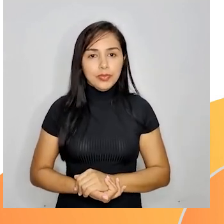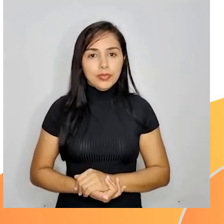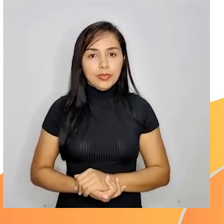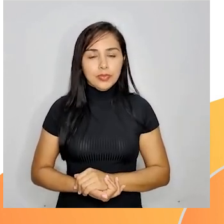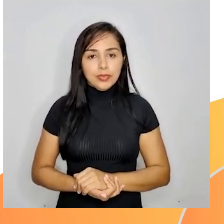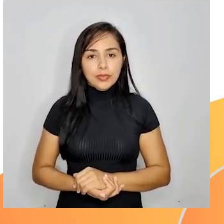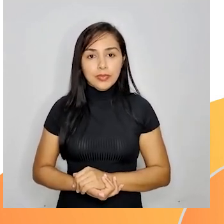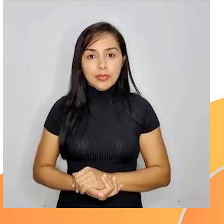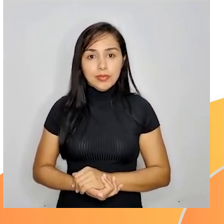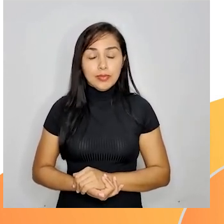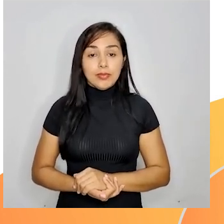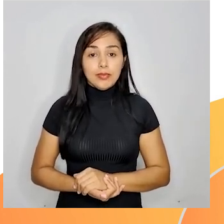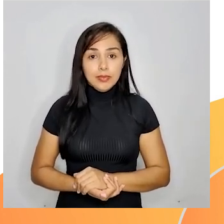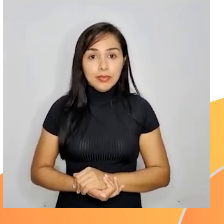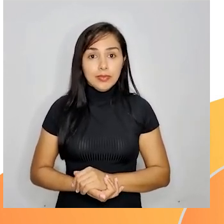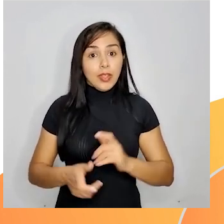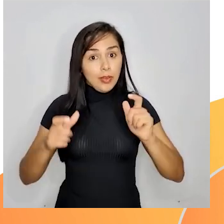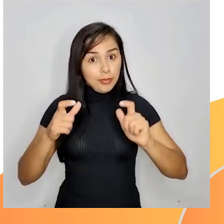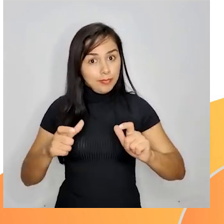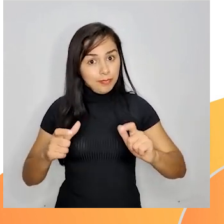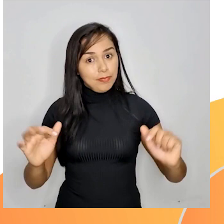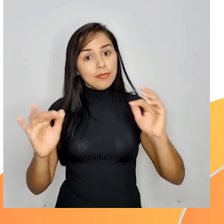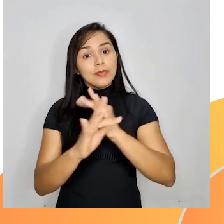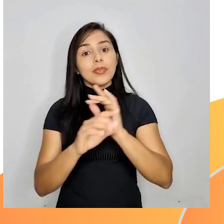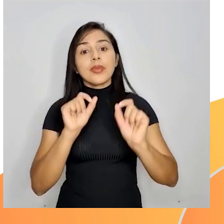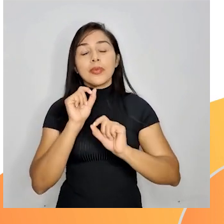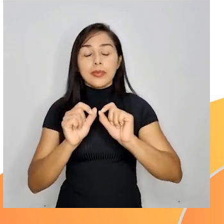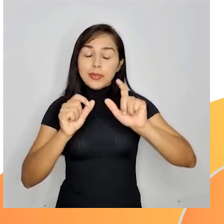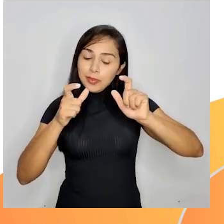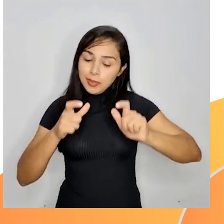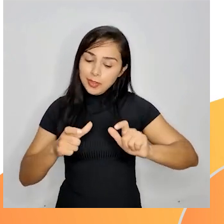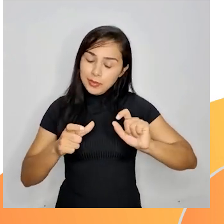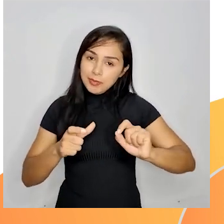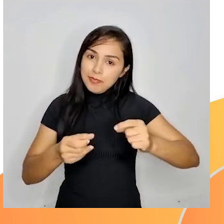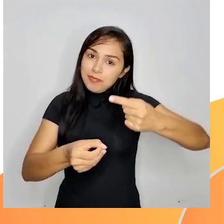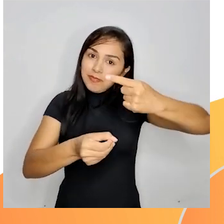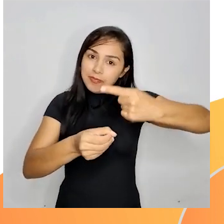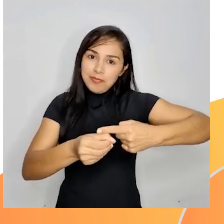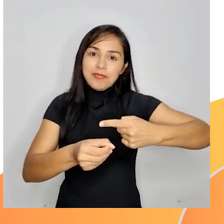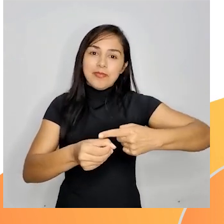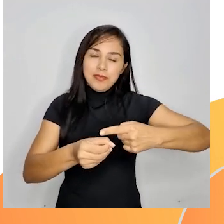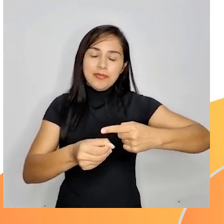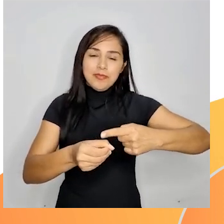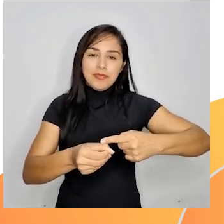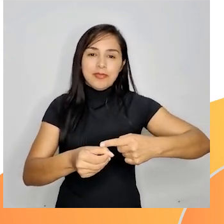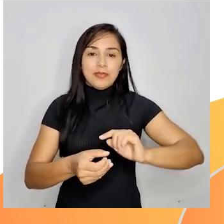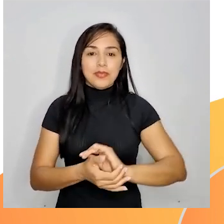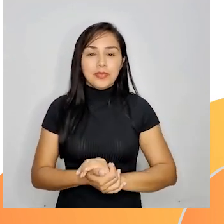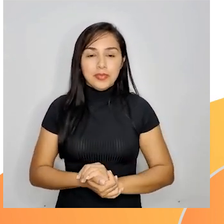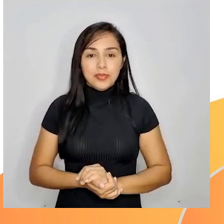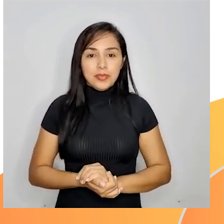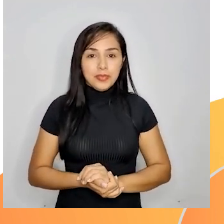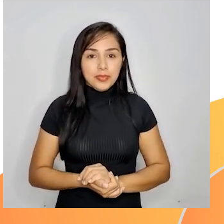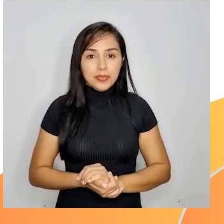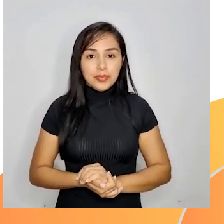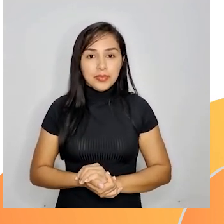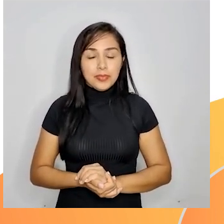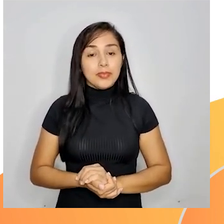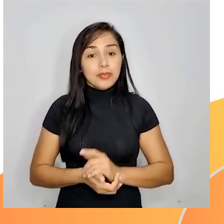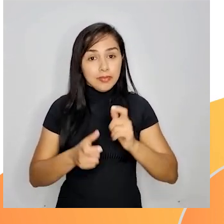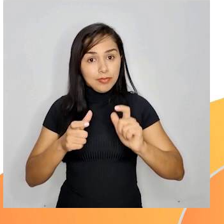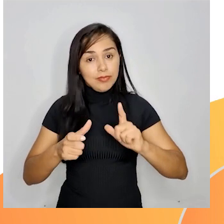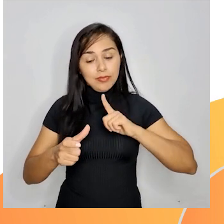E o espaço urbano é o local onde a cidade está, né? É um espaço onde ele tem muitas construções,